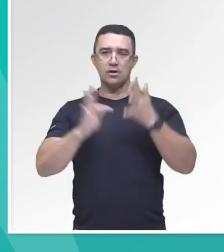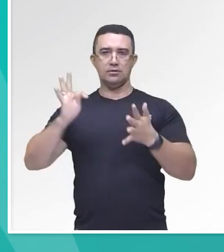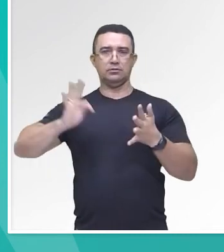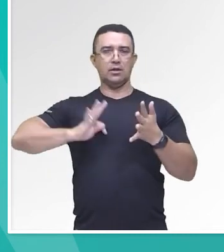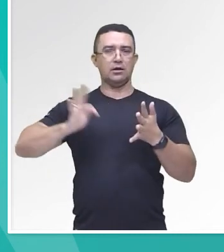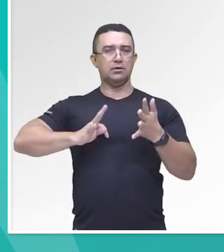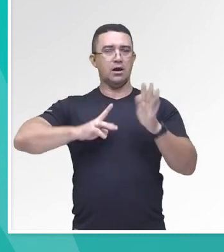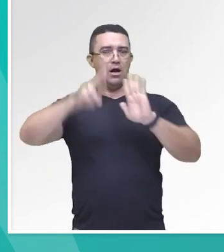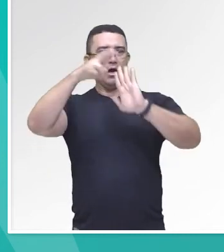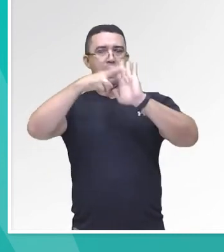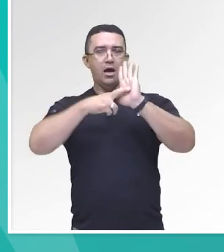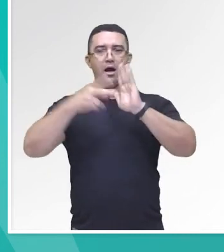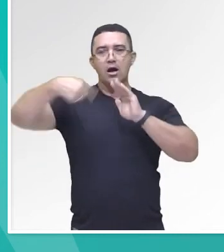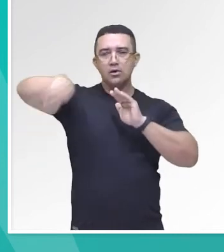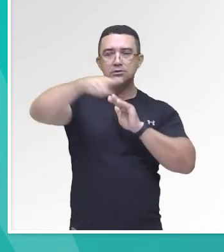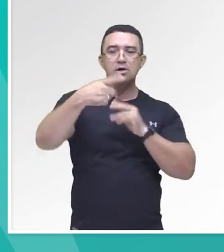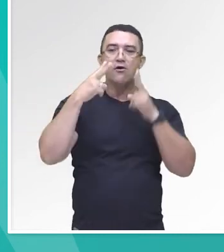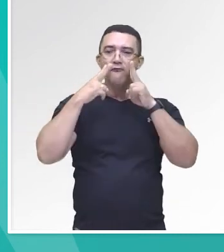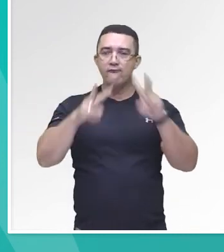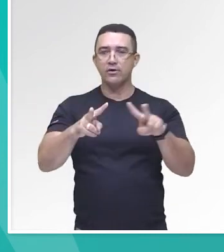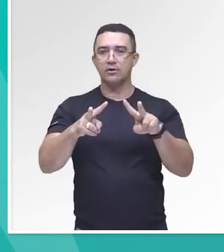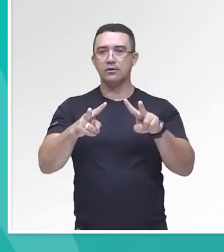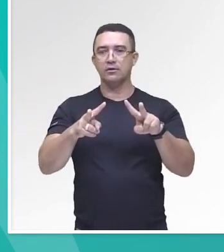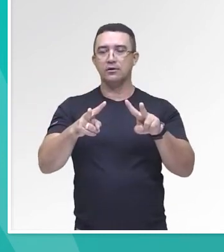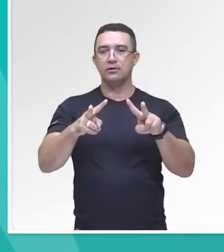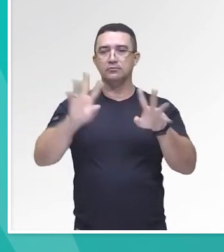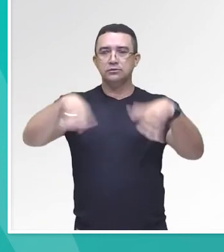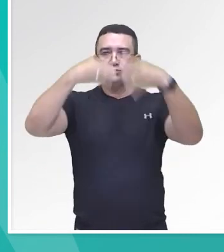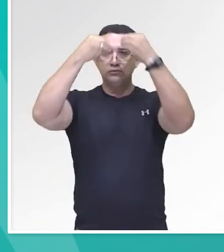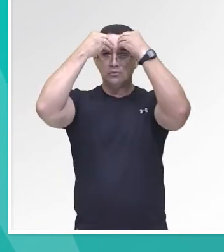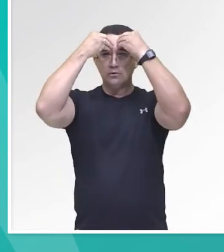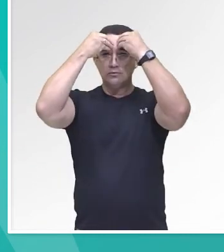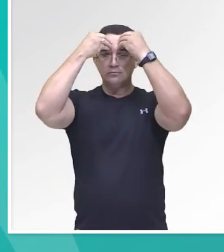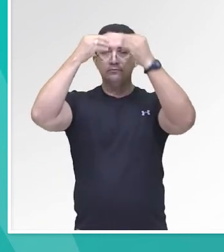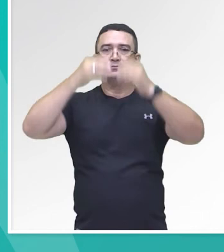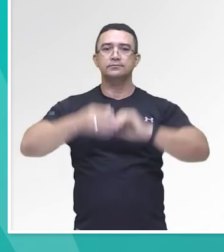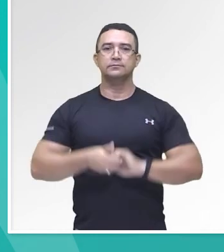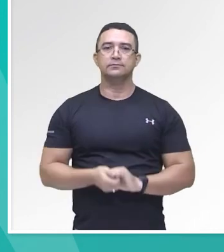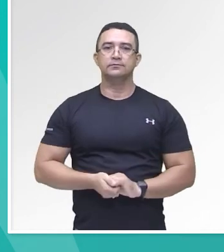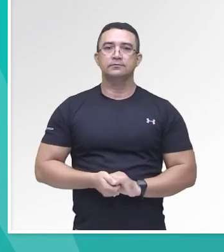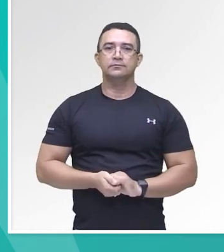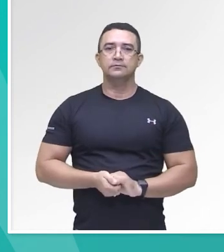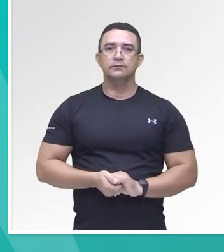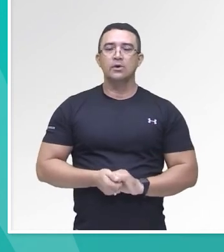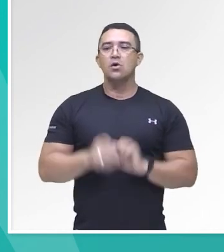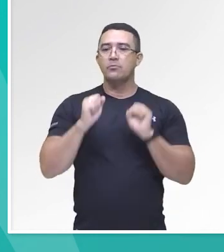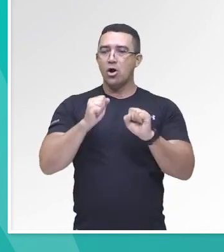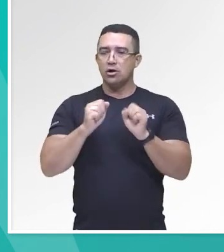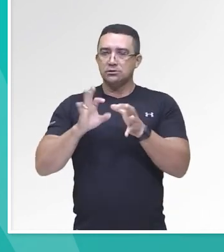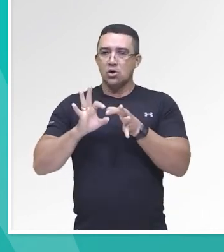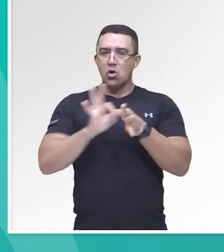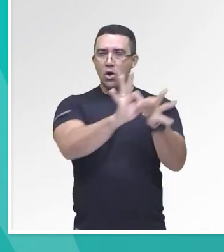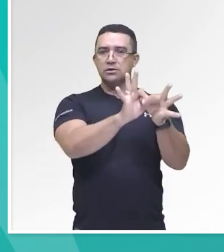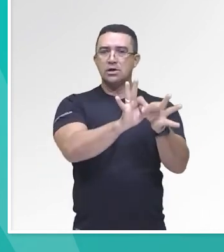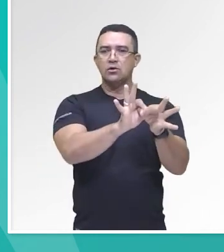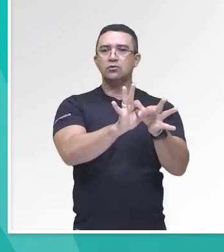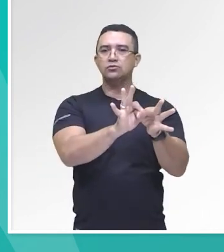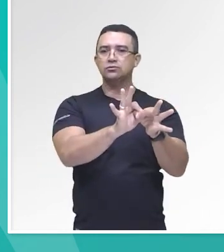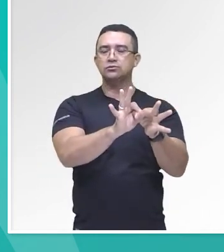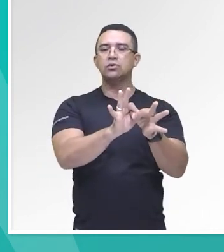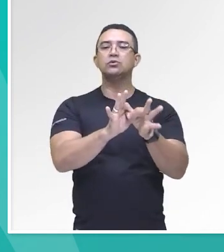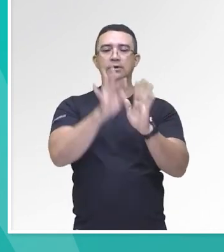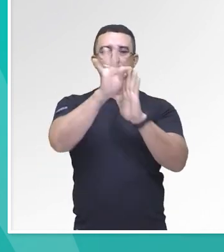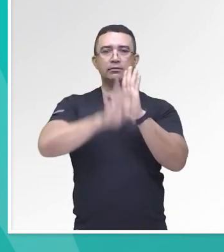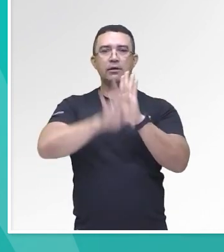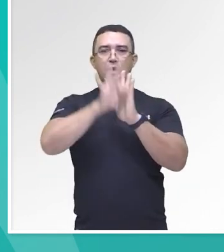vocês visualizarem de maneira bem objetiva, tá? Então, eu posso ter coesão textual através